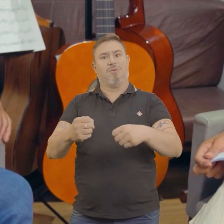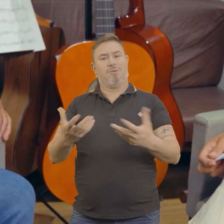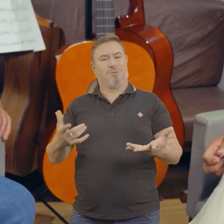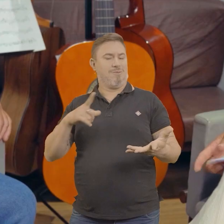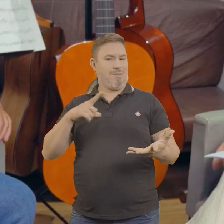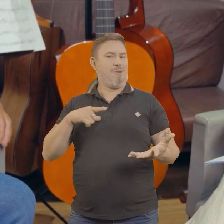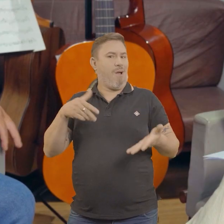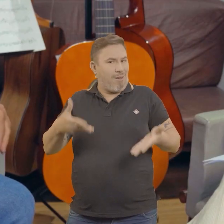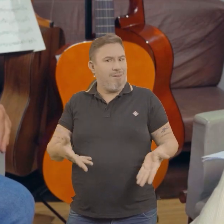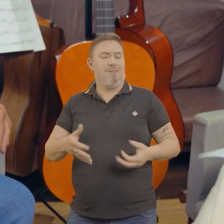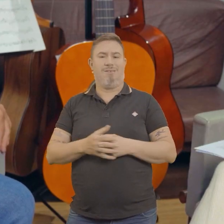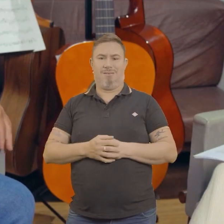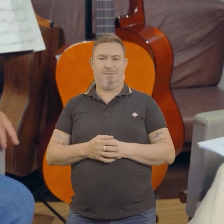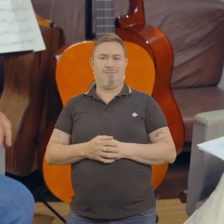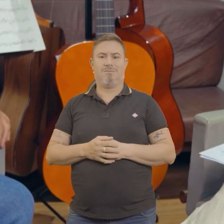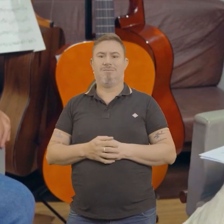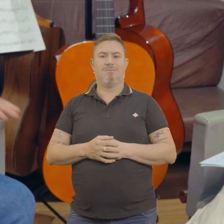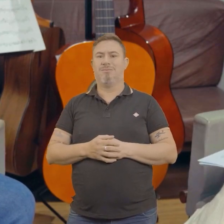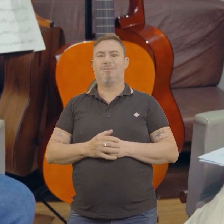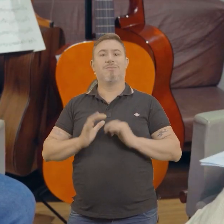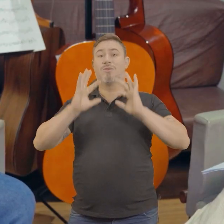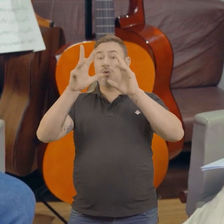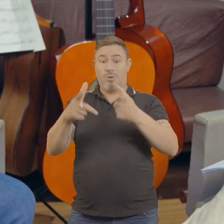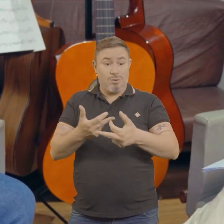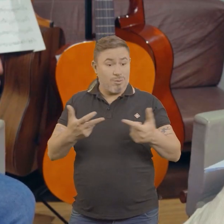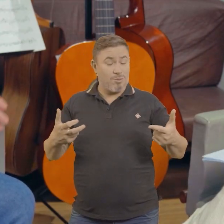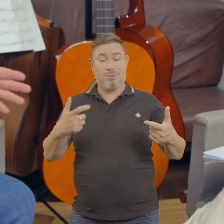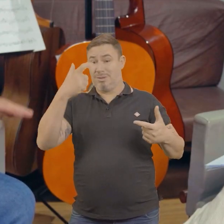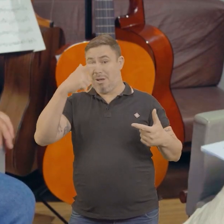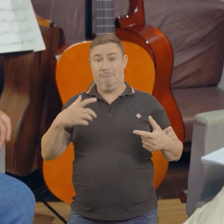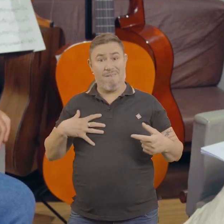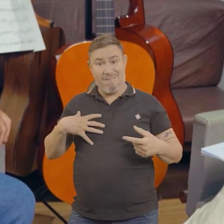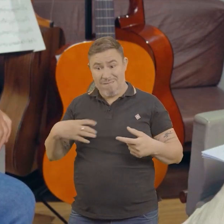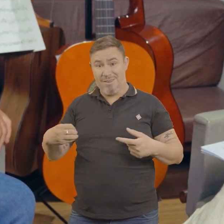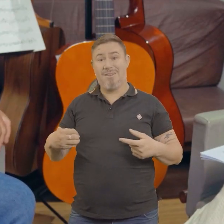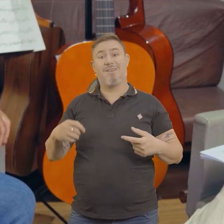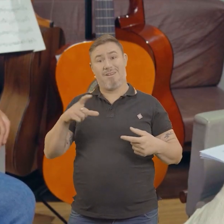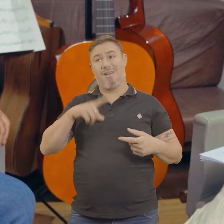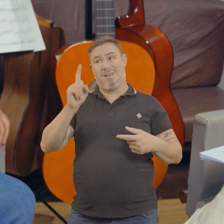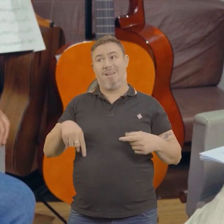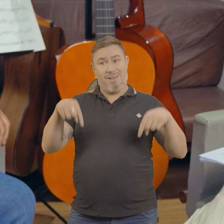né? Eu devo tudo que eu tenho, que eu sou, eu criei minha filha, eu devo ao conservatório.